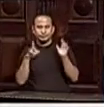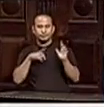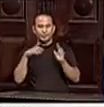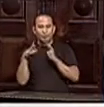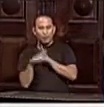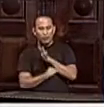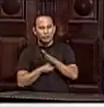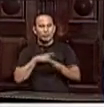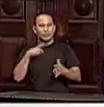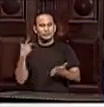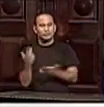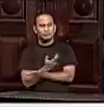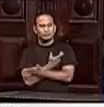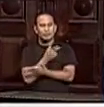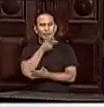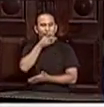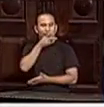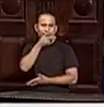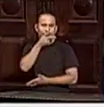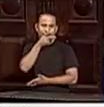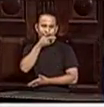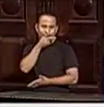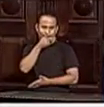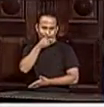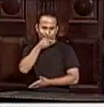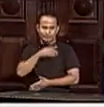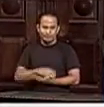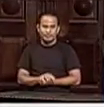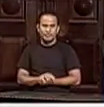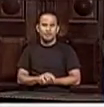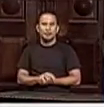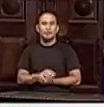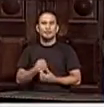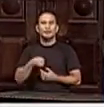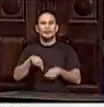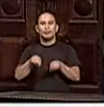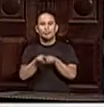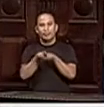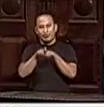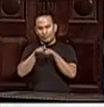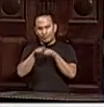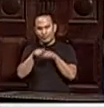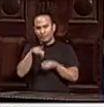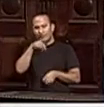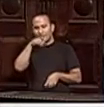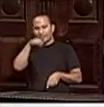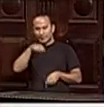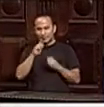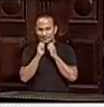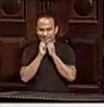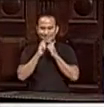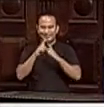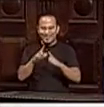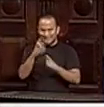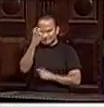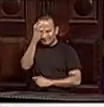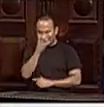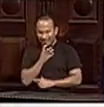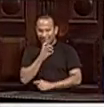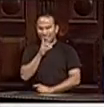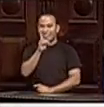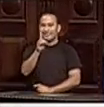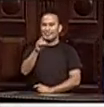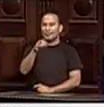está acontecendo pelo Parlamento Nacional e pelo Parlamento dessa casa são tão graves para a nossa